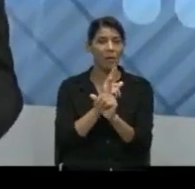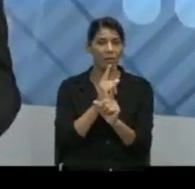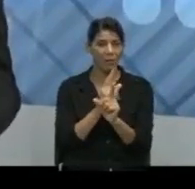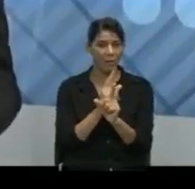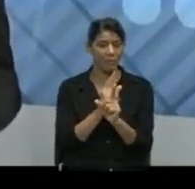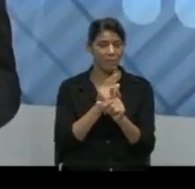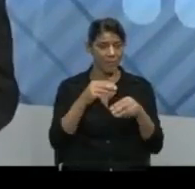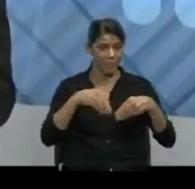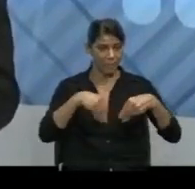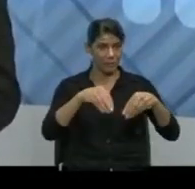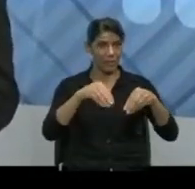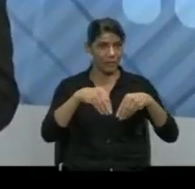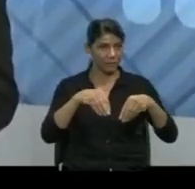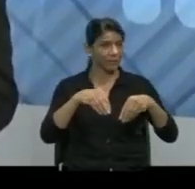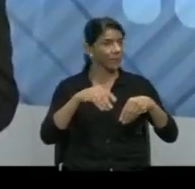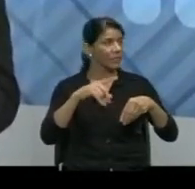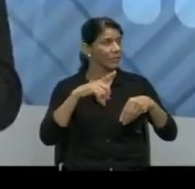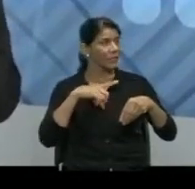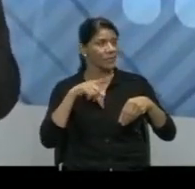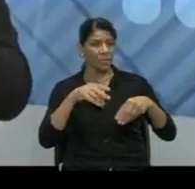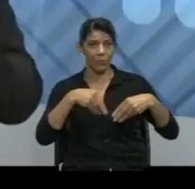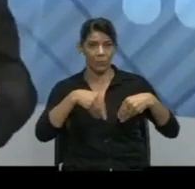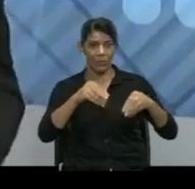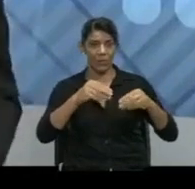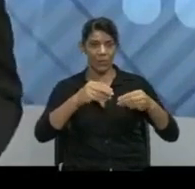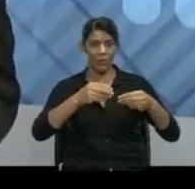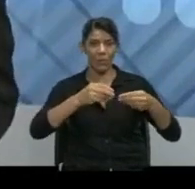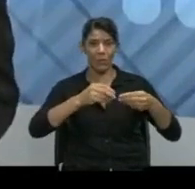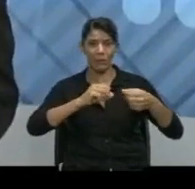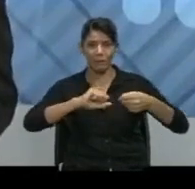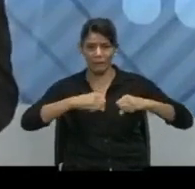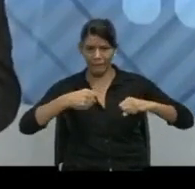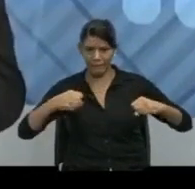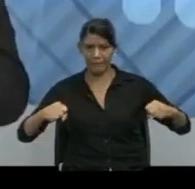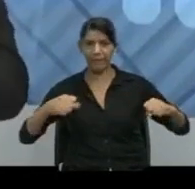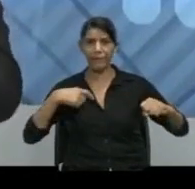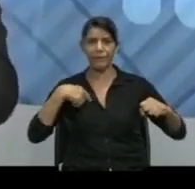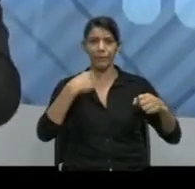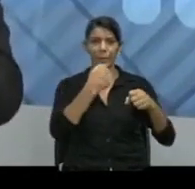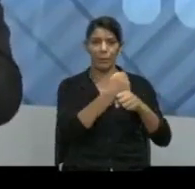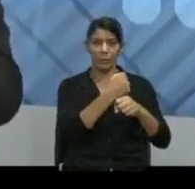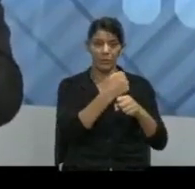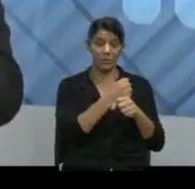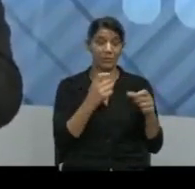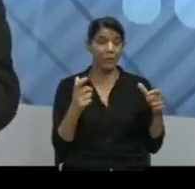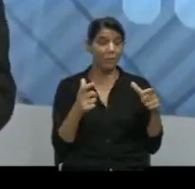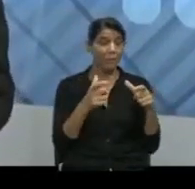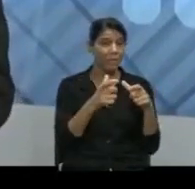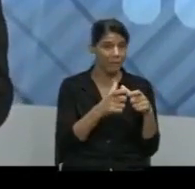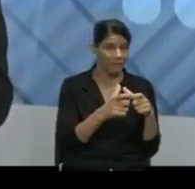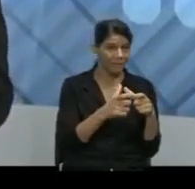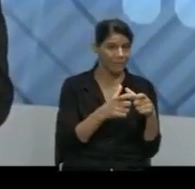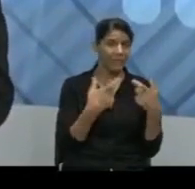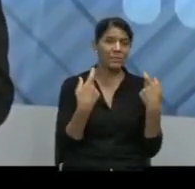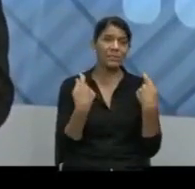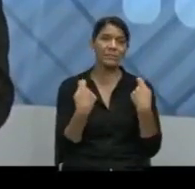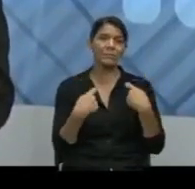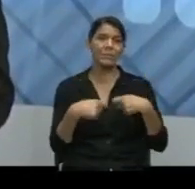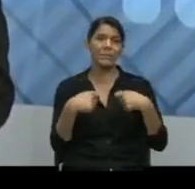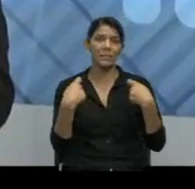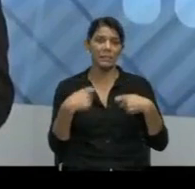naquele terreno. Então, a gente tinha um terreno grande, certo? Com uma obra pequena dentro dele, e a gente